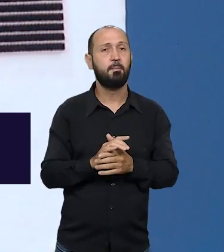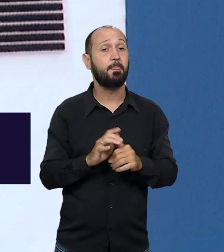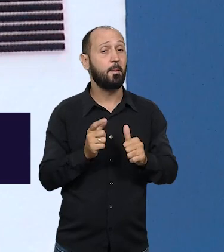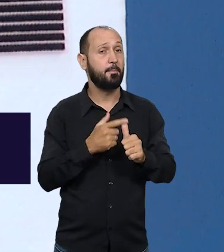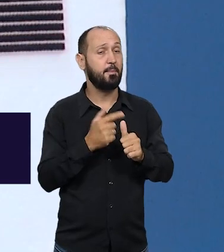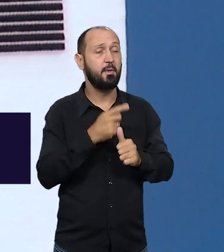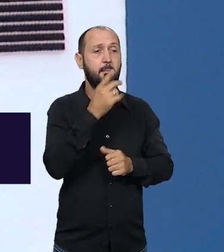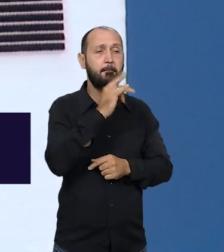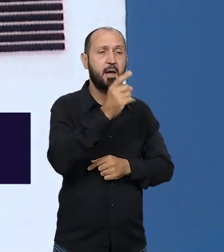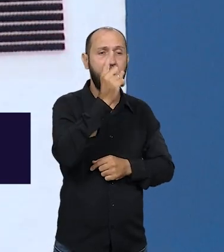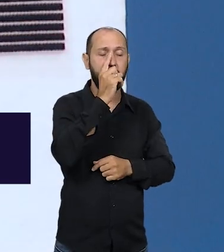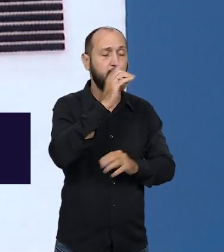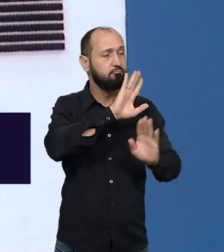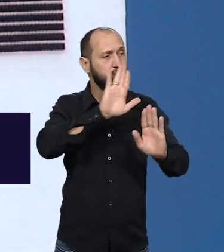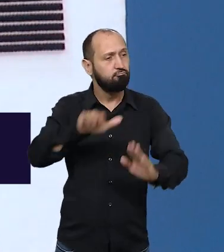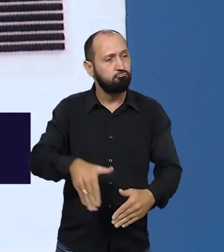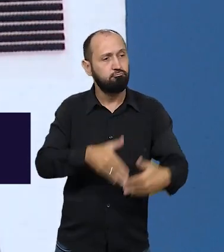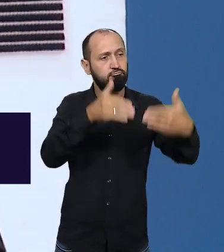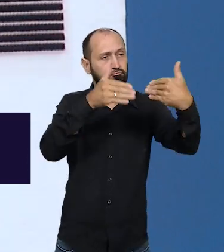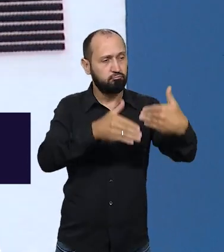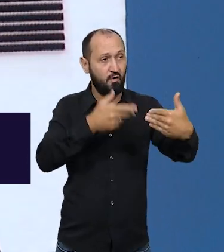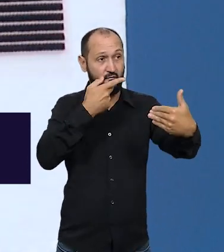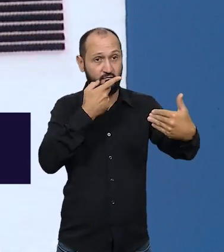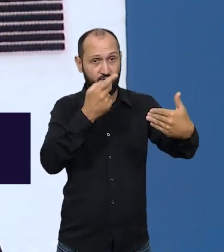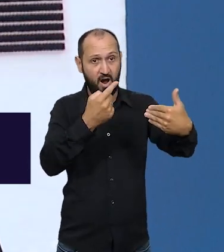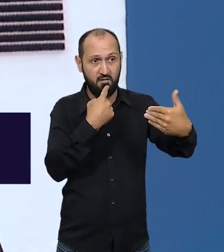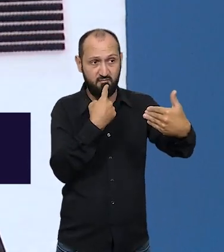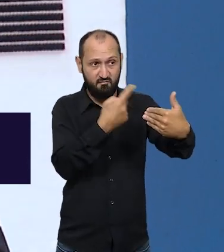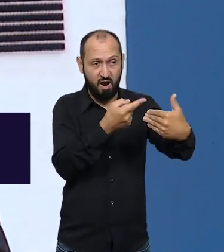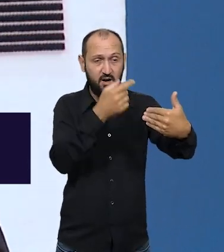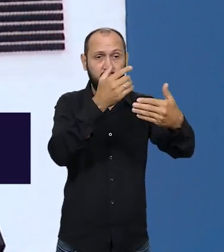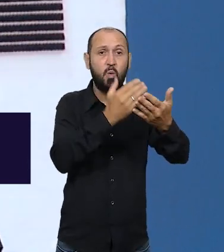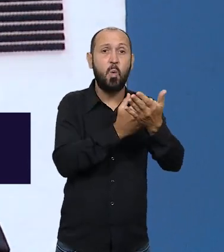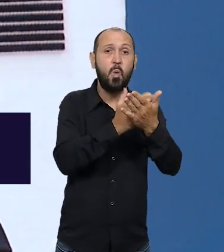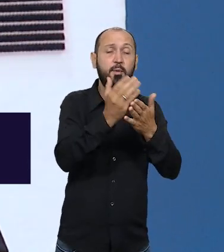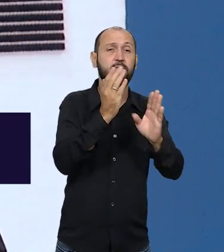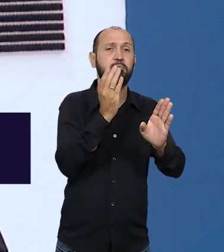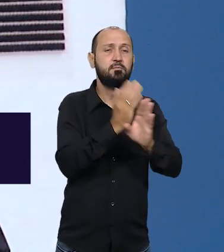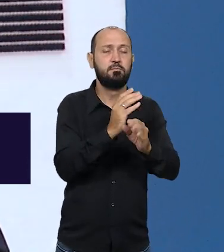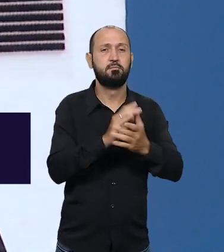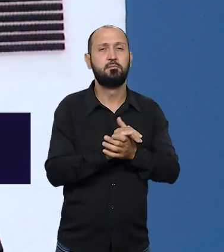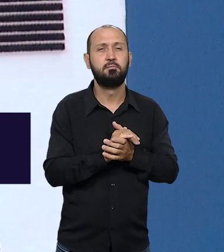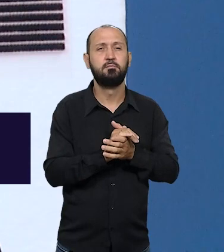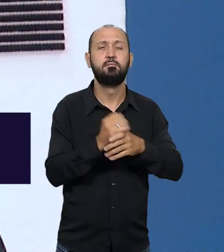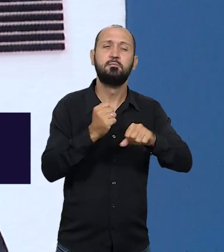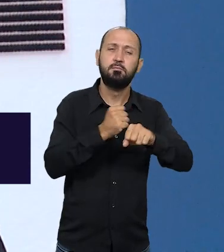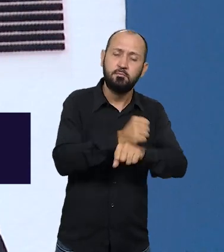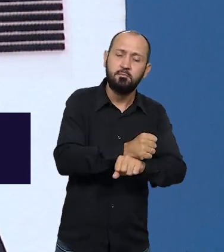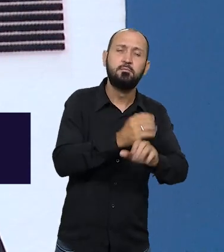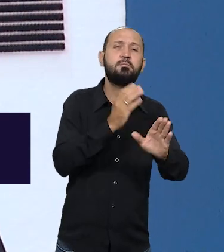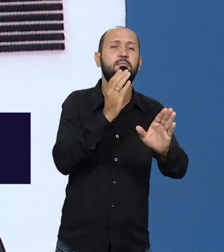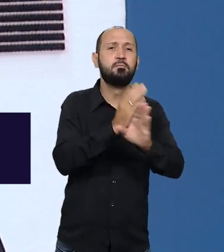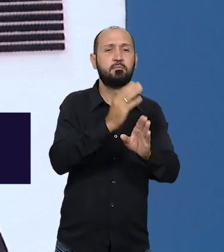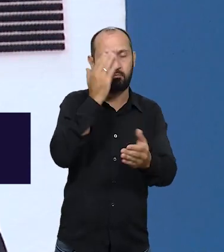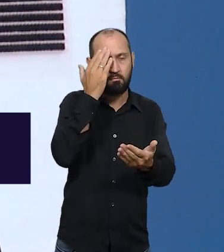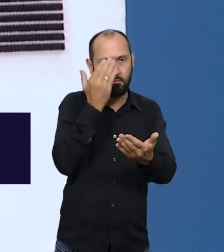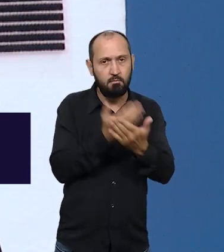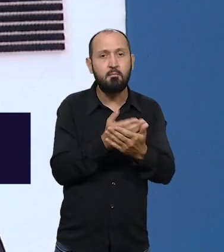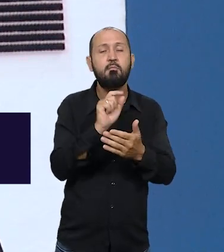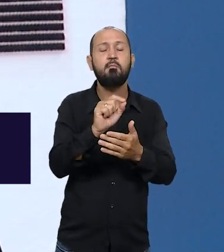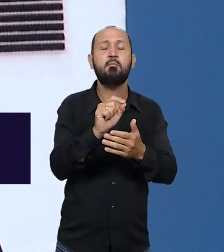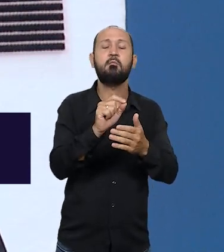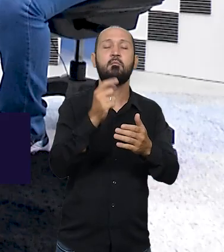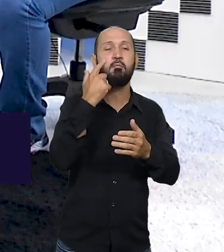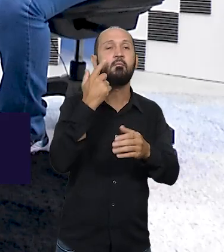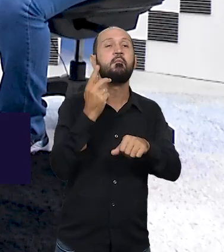que a gente fala para um pai, para uma mãe que tenha realmente o início do diagnóstico, insista no diagnóstico. Acredite